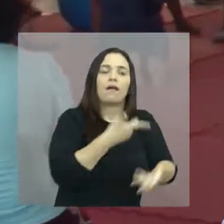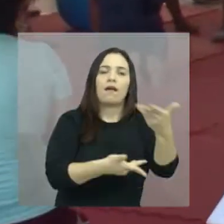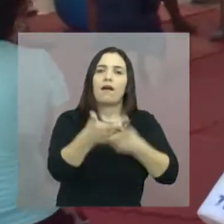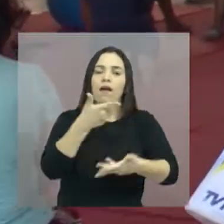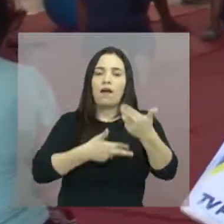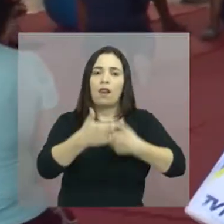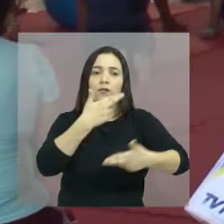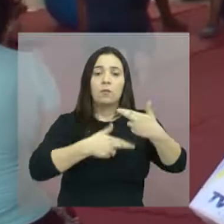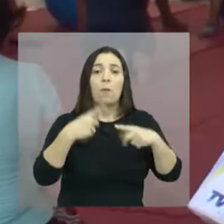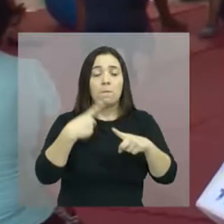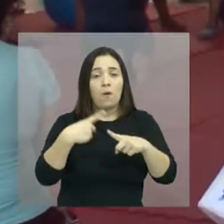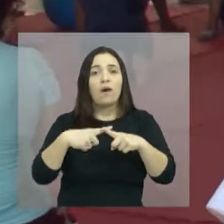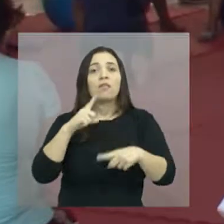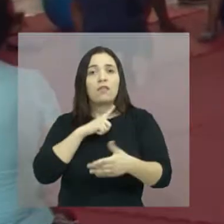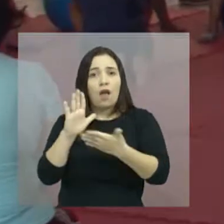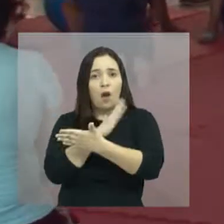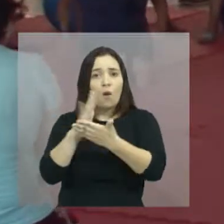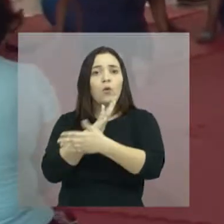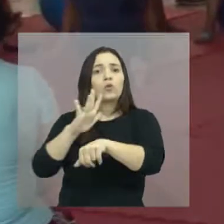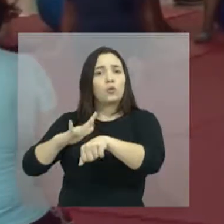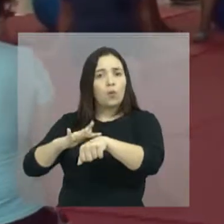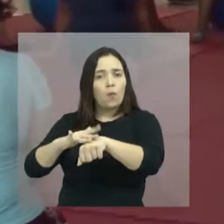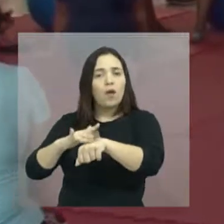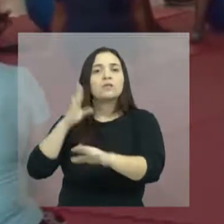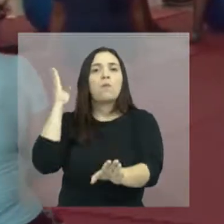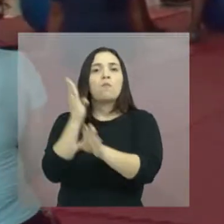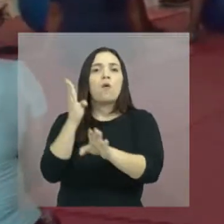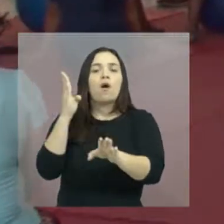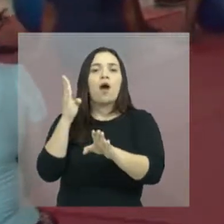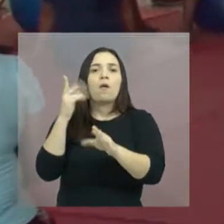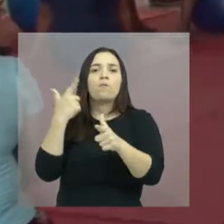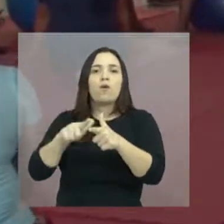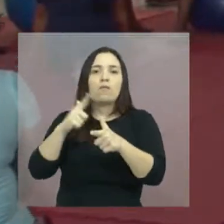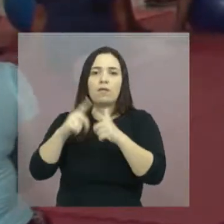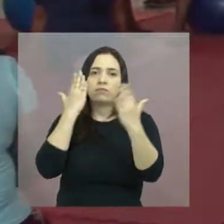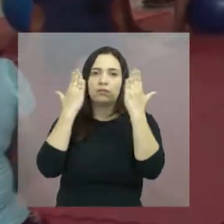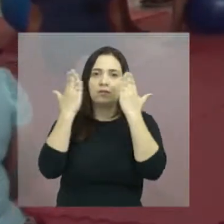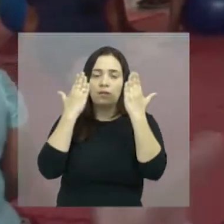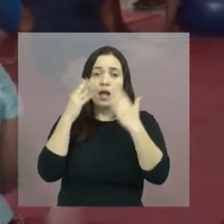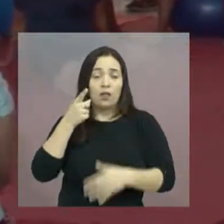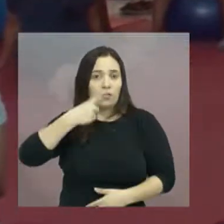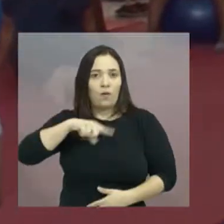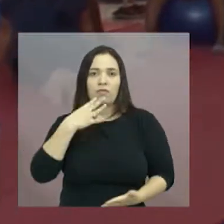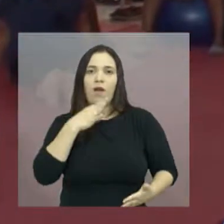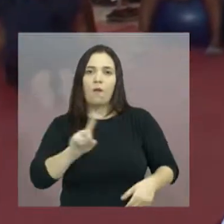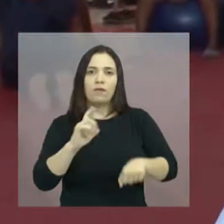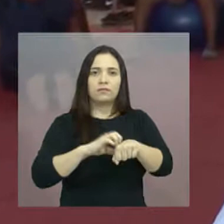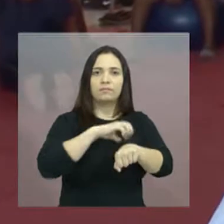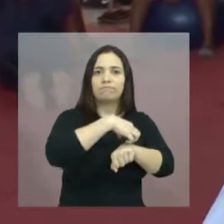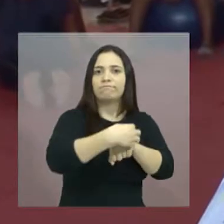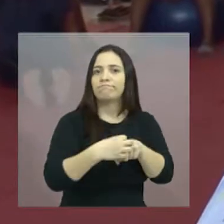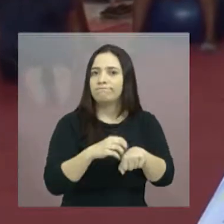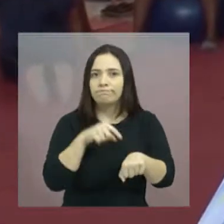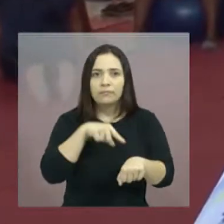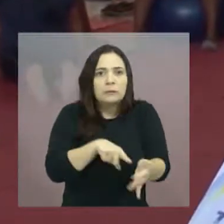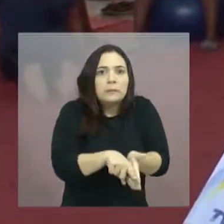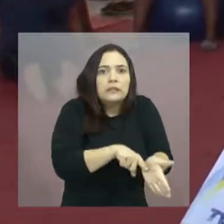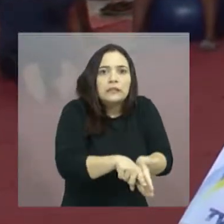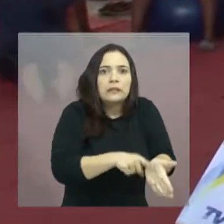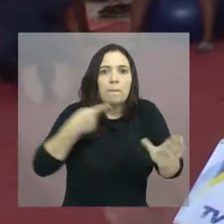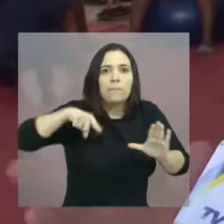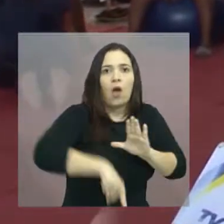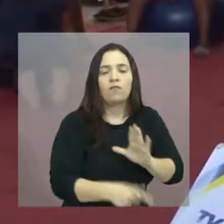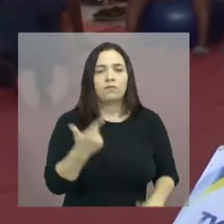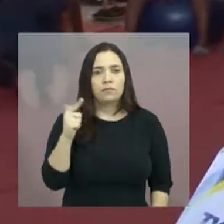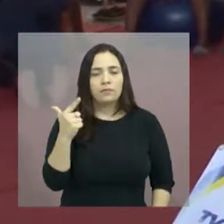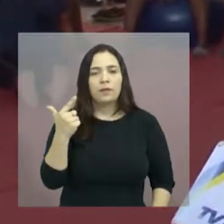que têm fundo psicológico, fundo emocional. Né? E como nós não conhecemos a chikungunya, a gente não sabe até que ponto, que